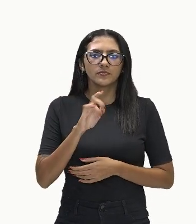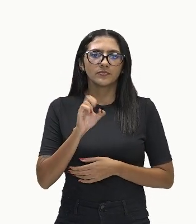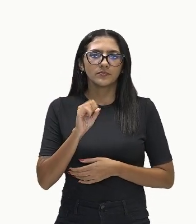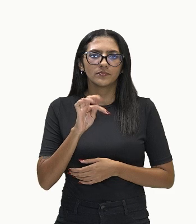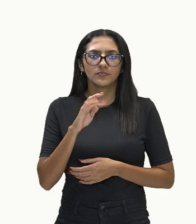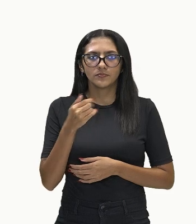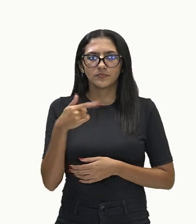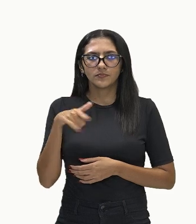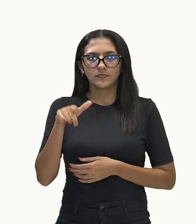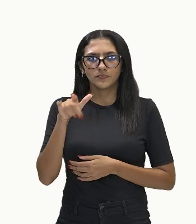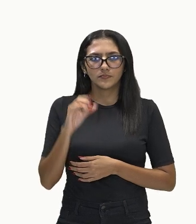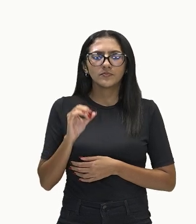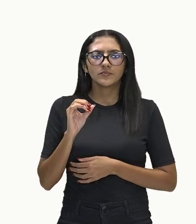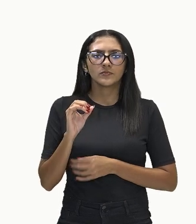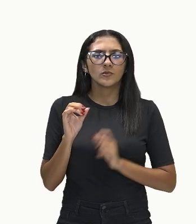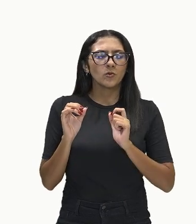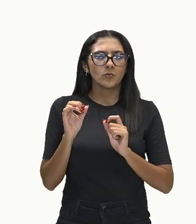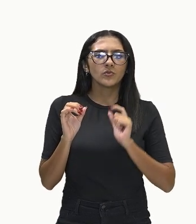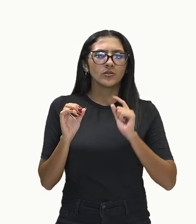quê?